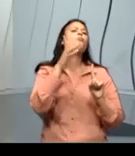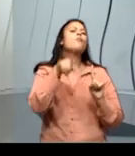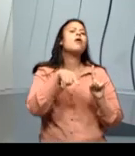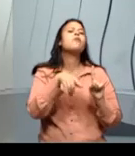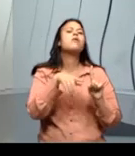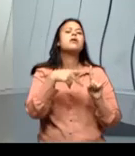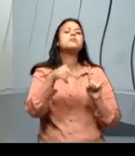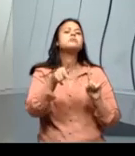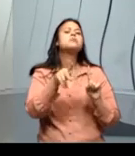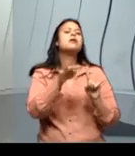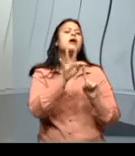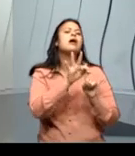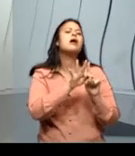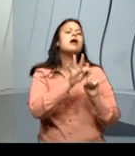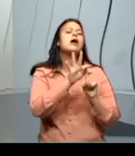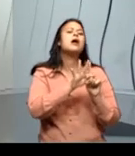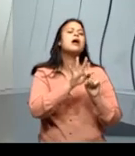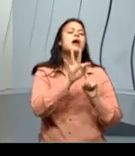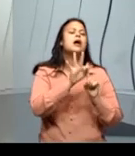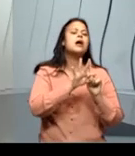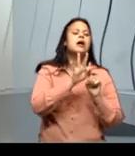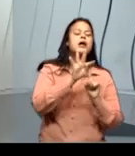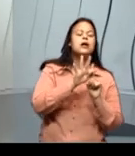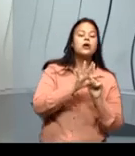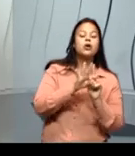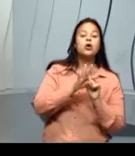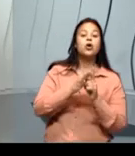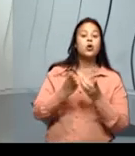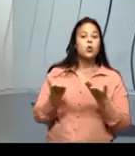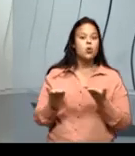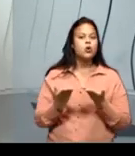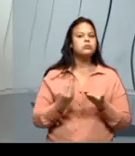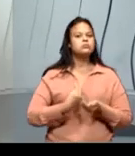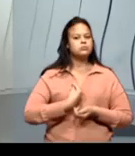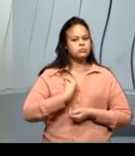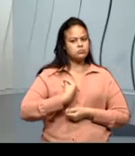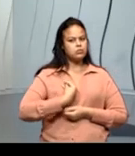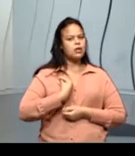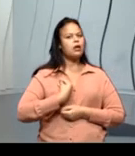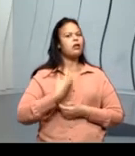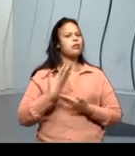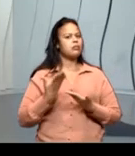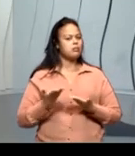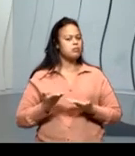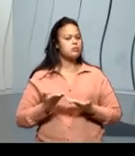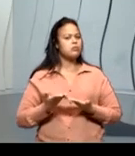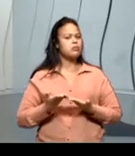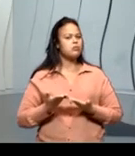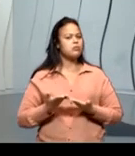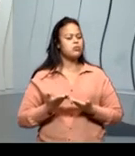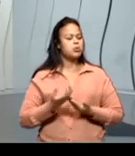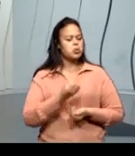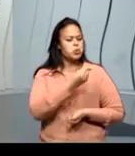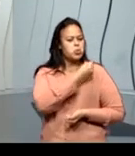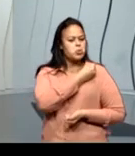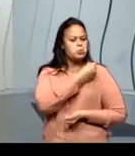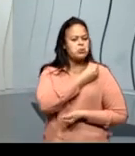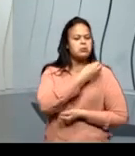temperatura, hoje em dia temos vivendo muito isso, a pessoa responde um número,